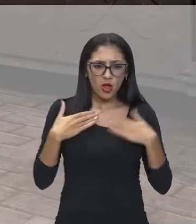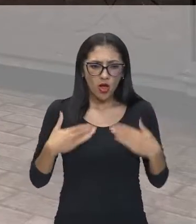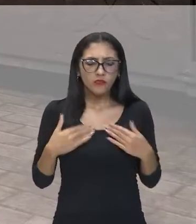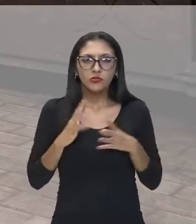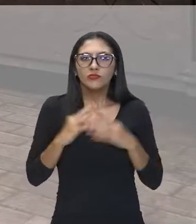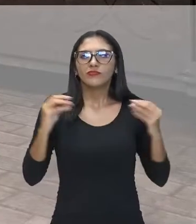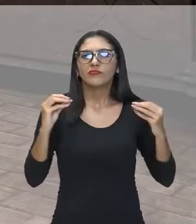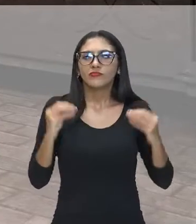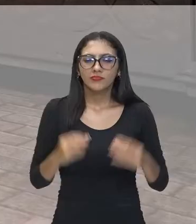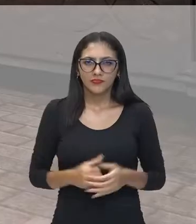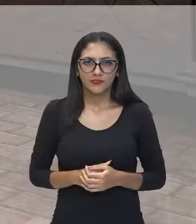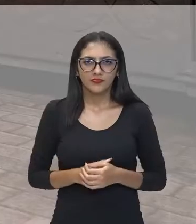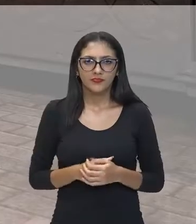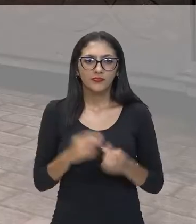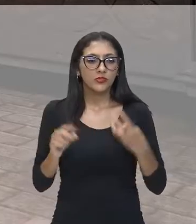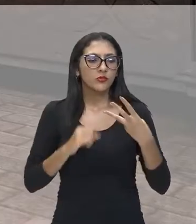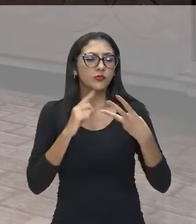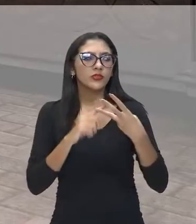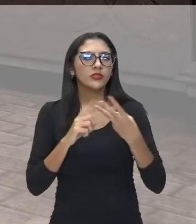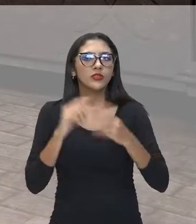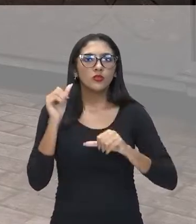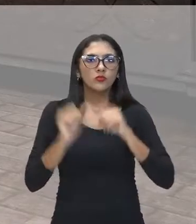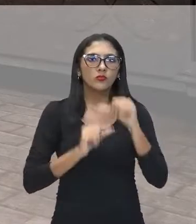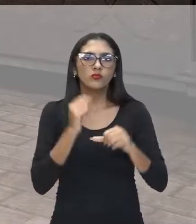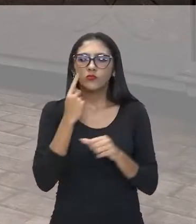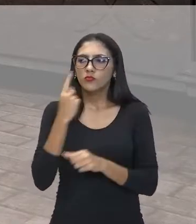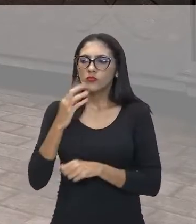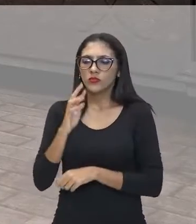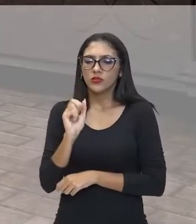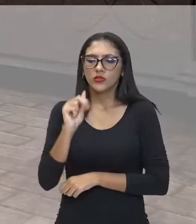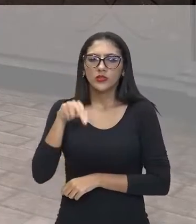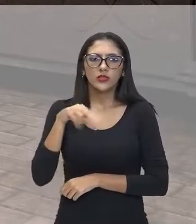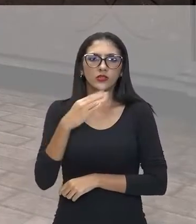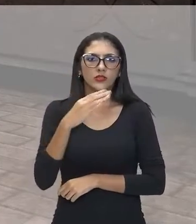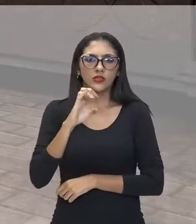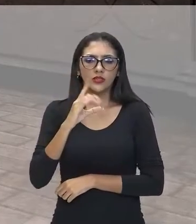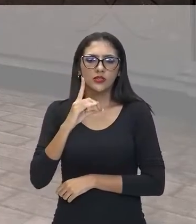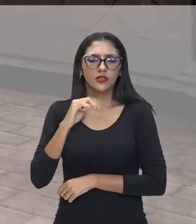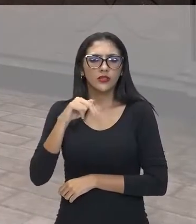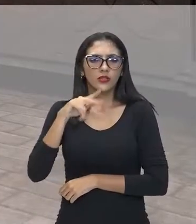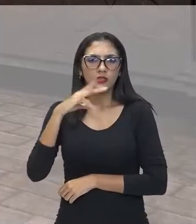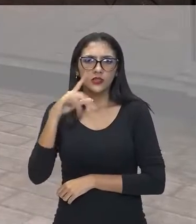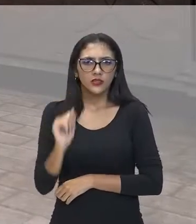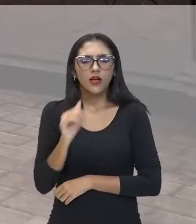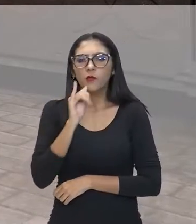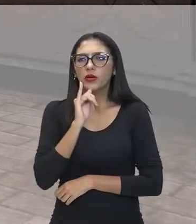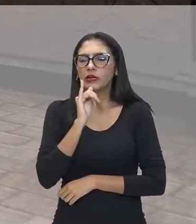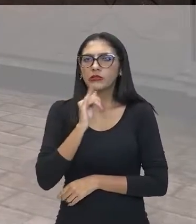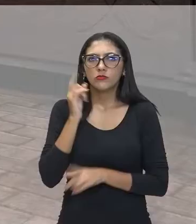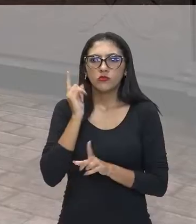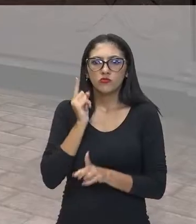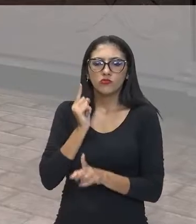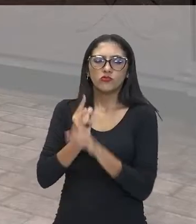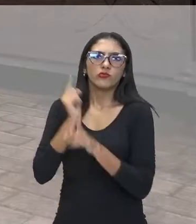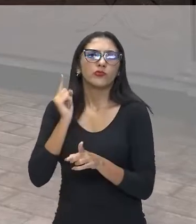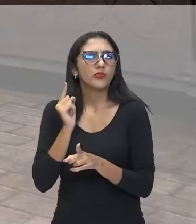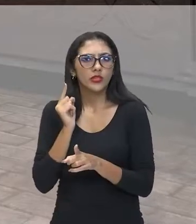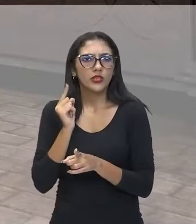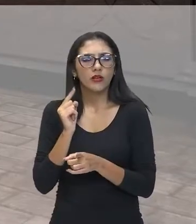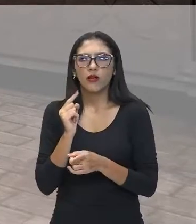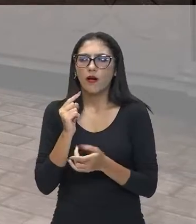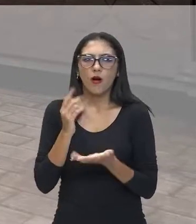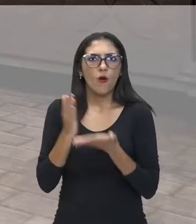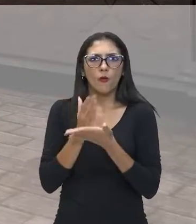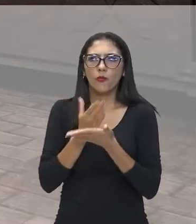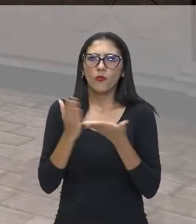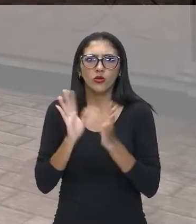terceiro objetivo é a transcendência, descobrir uma poção